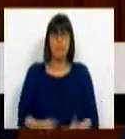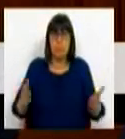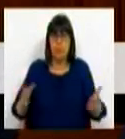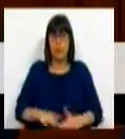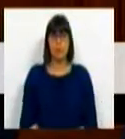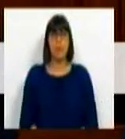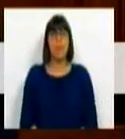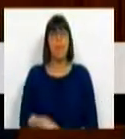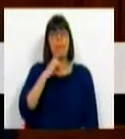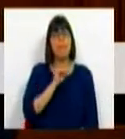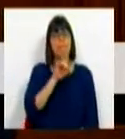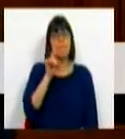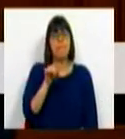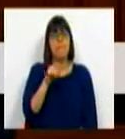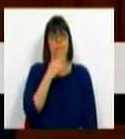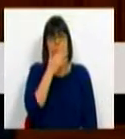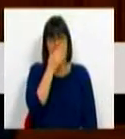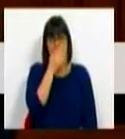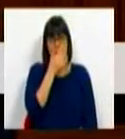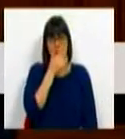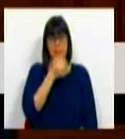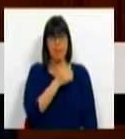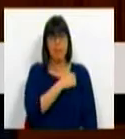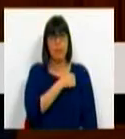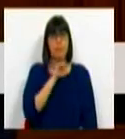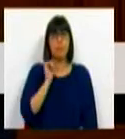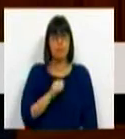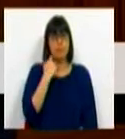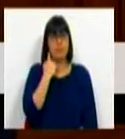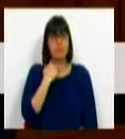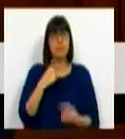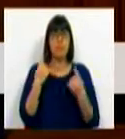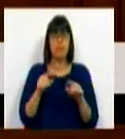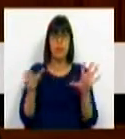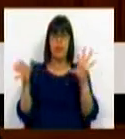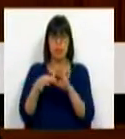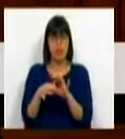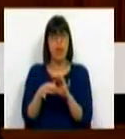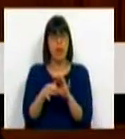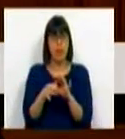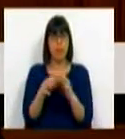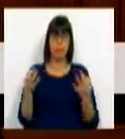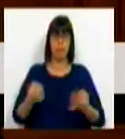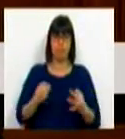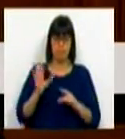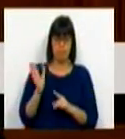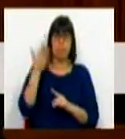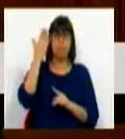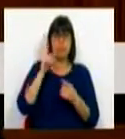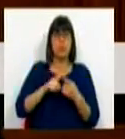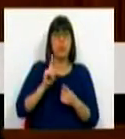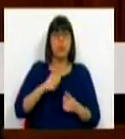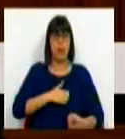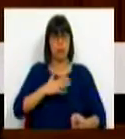Portanto, a questão do imobiliário tem afetação, obviamente, em primeira instância,